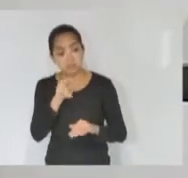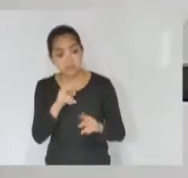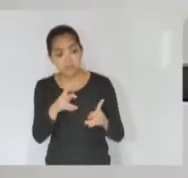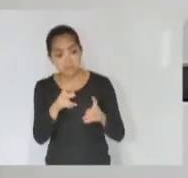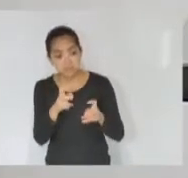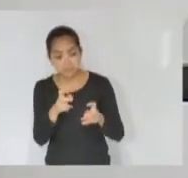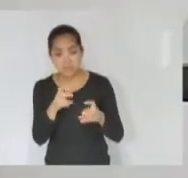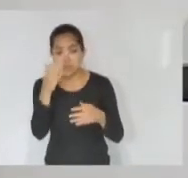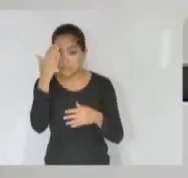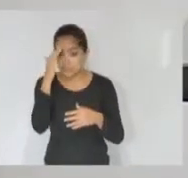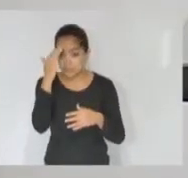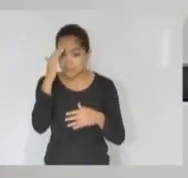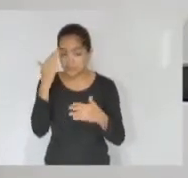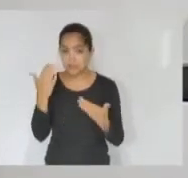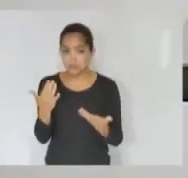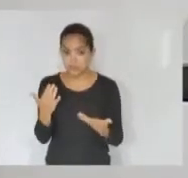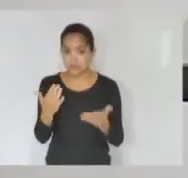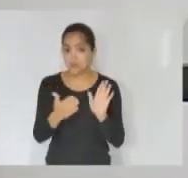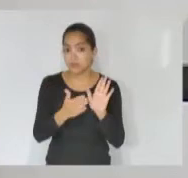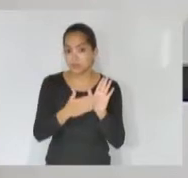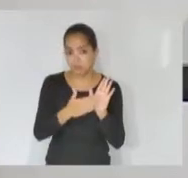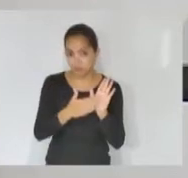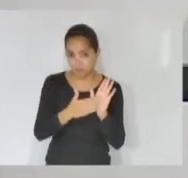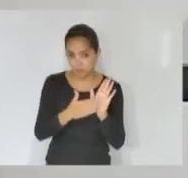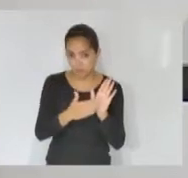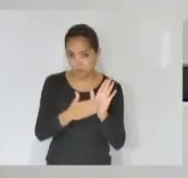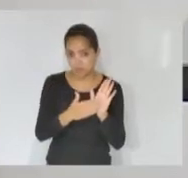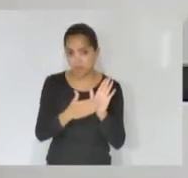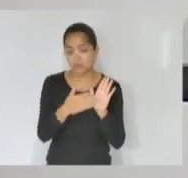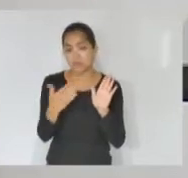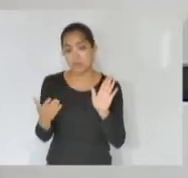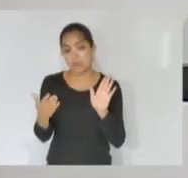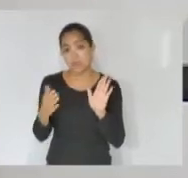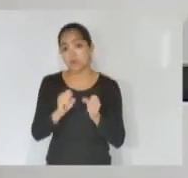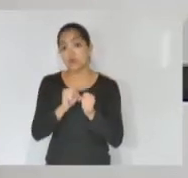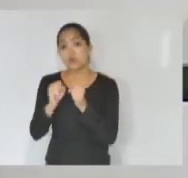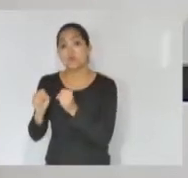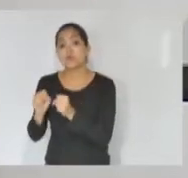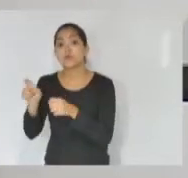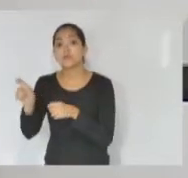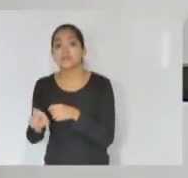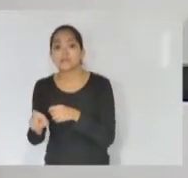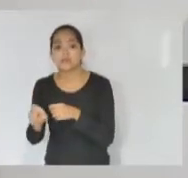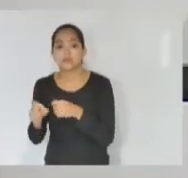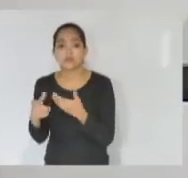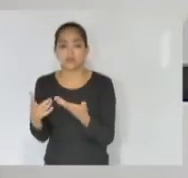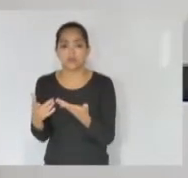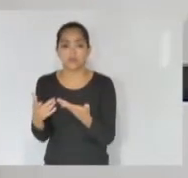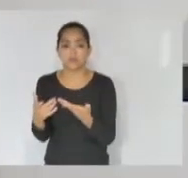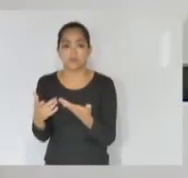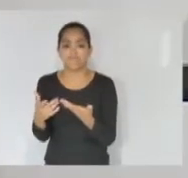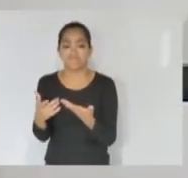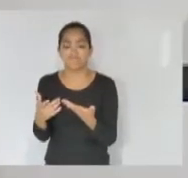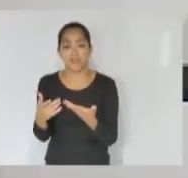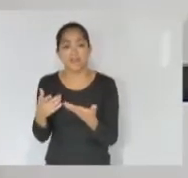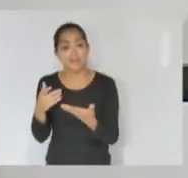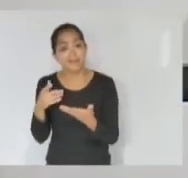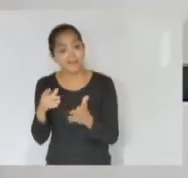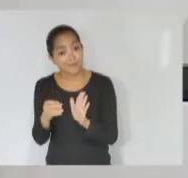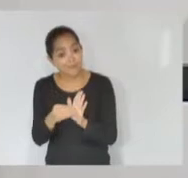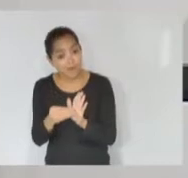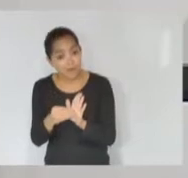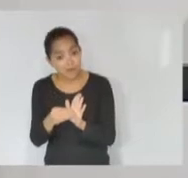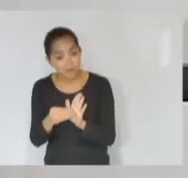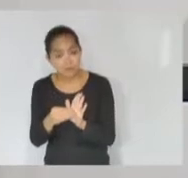entendendo essa proposta do Executivo, que essa proposta do Executivo é insuficiente, e mostrando sua